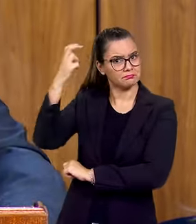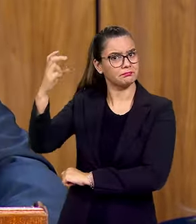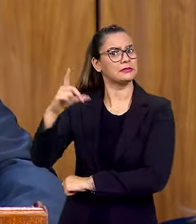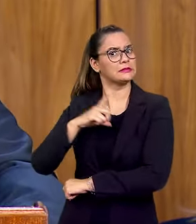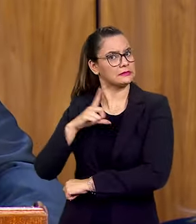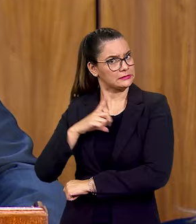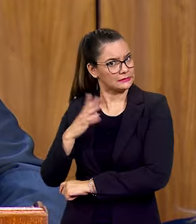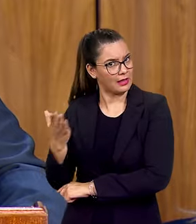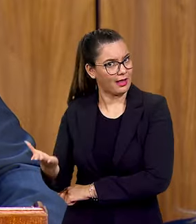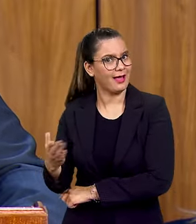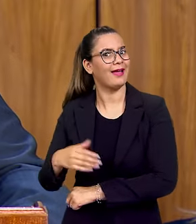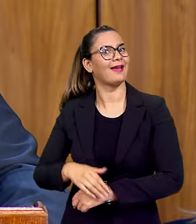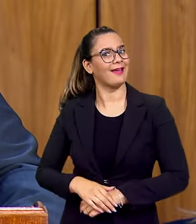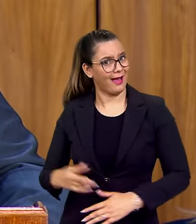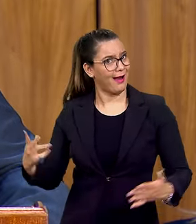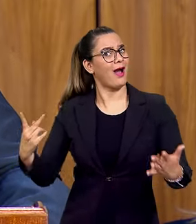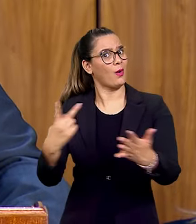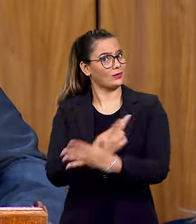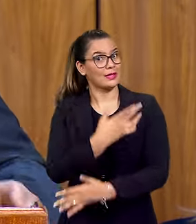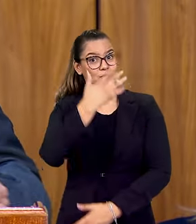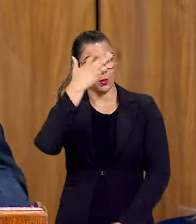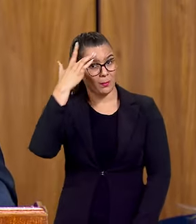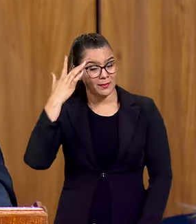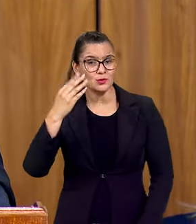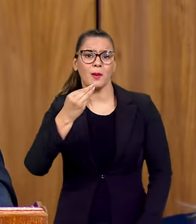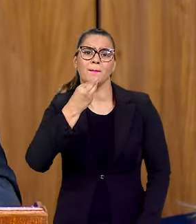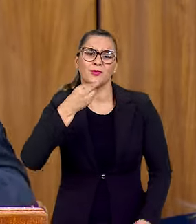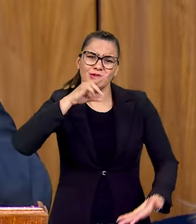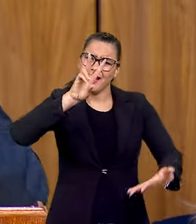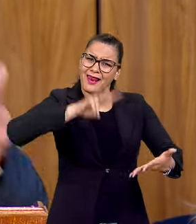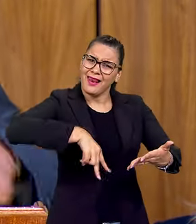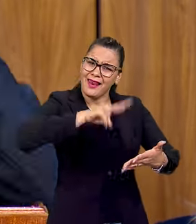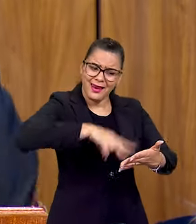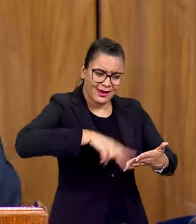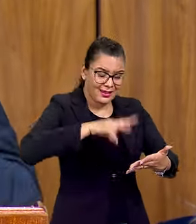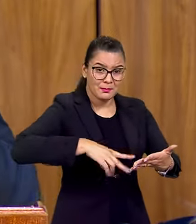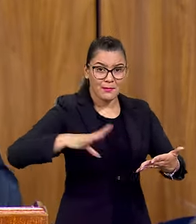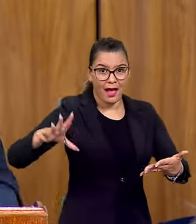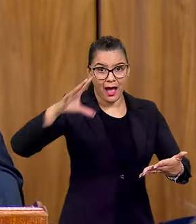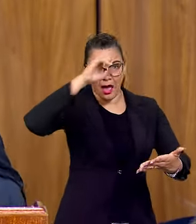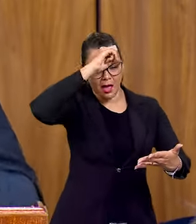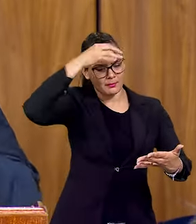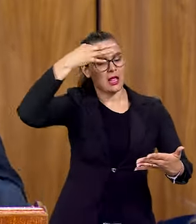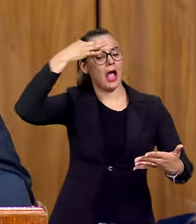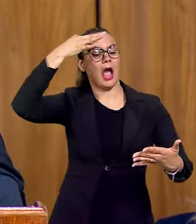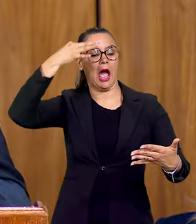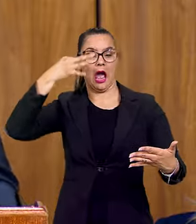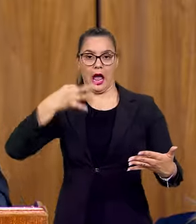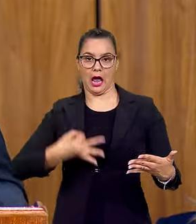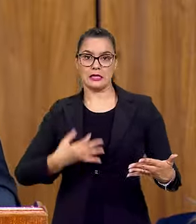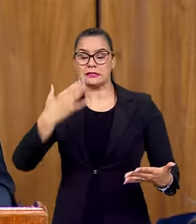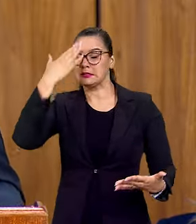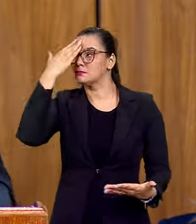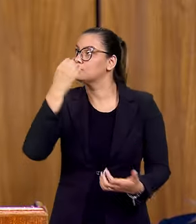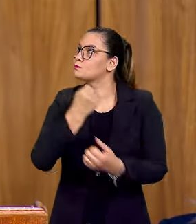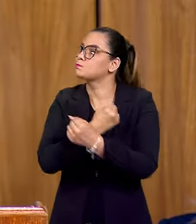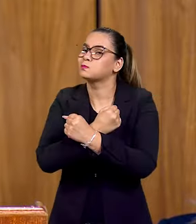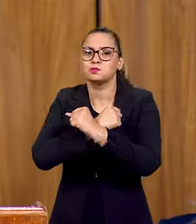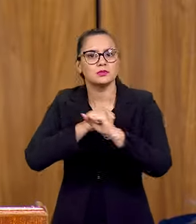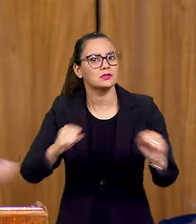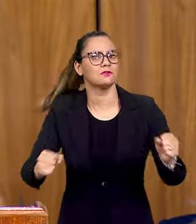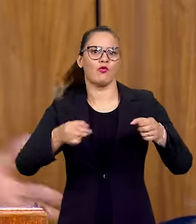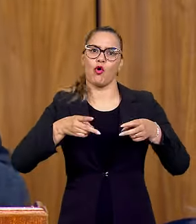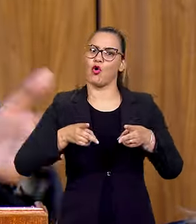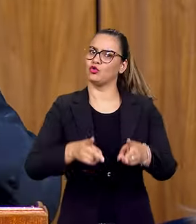formação intelectual, com gente que já deveria ter lido o suficiente para compreender, sabe, que